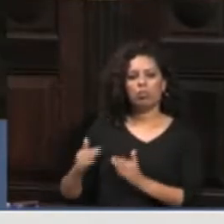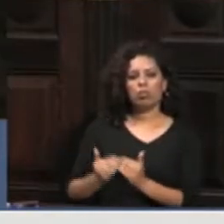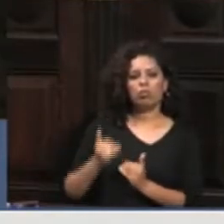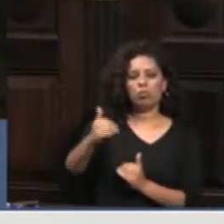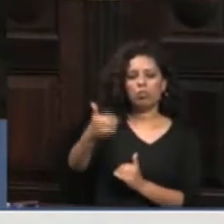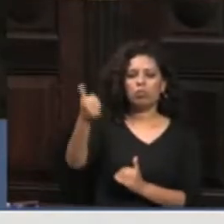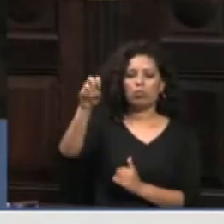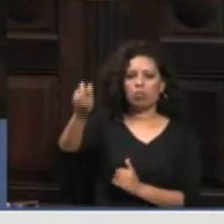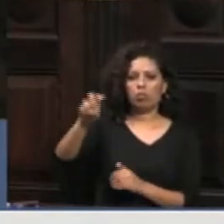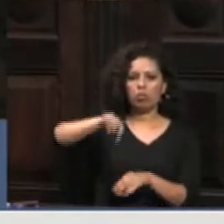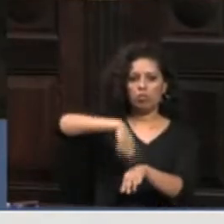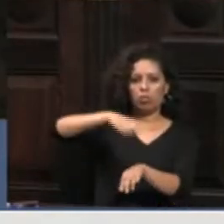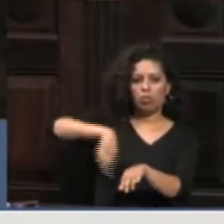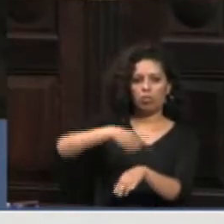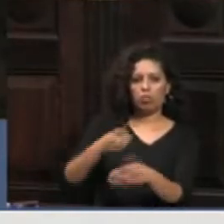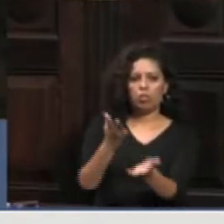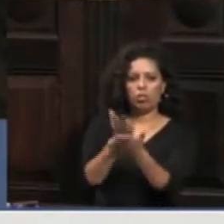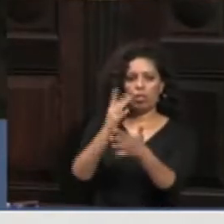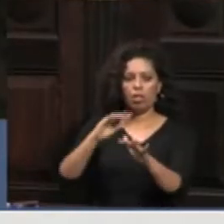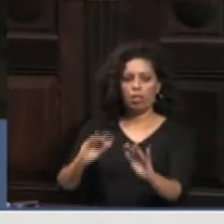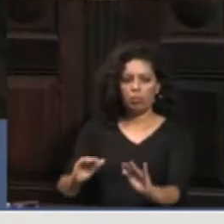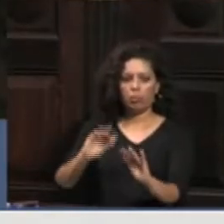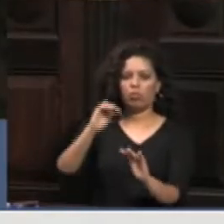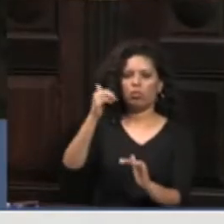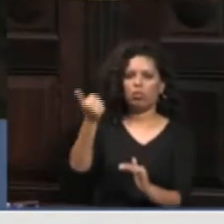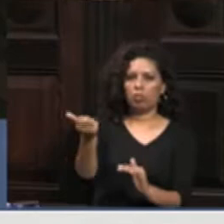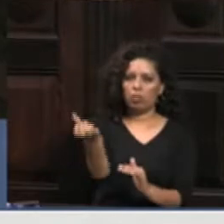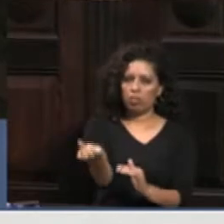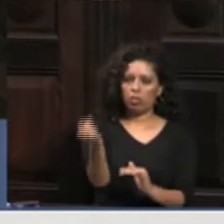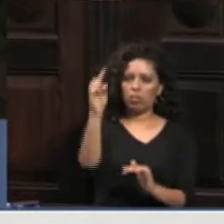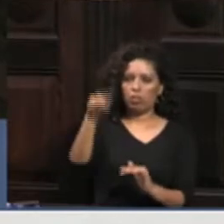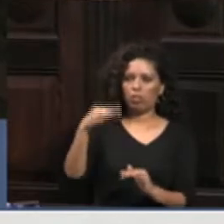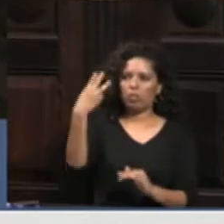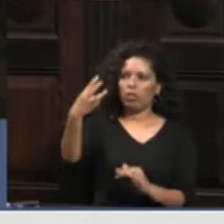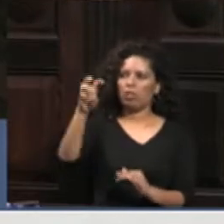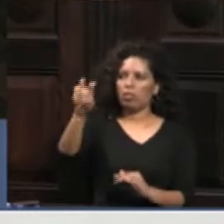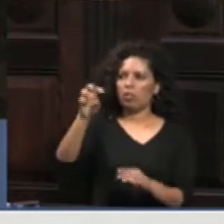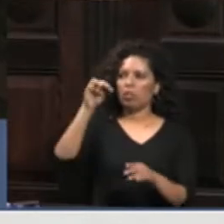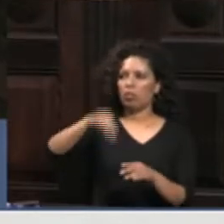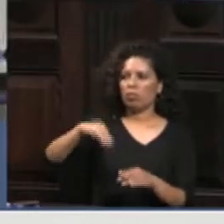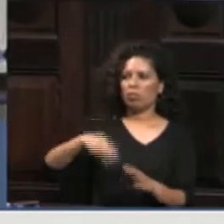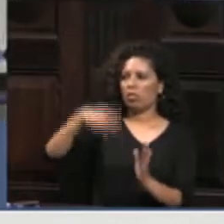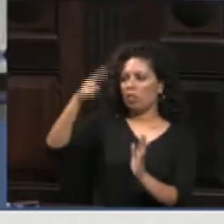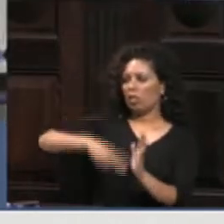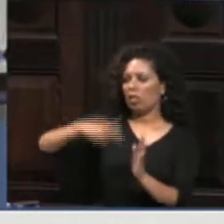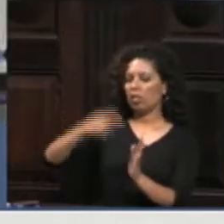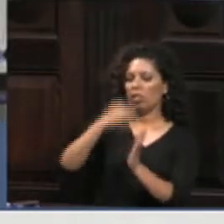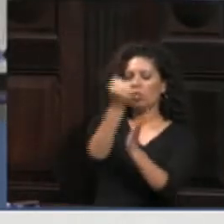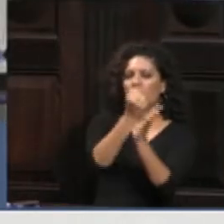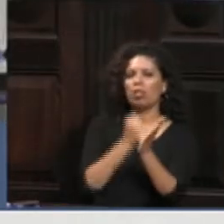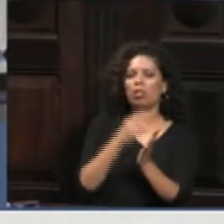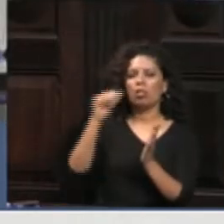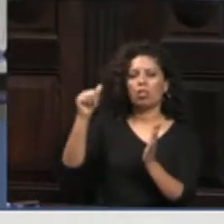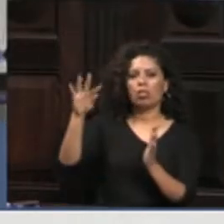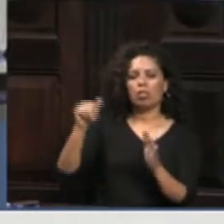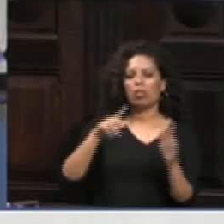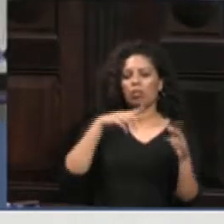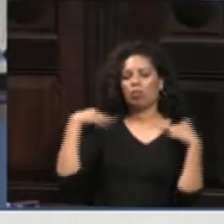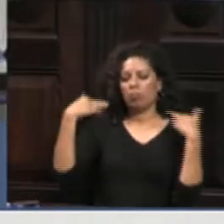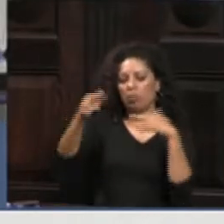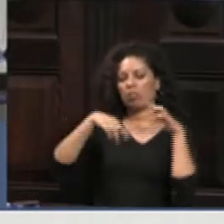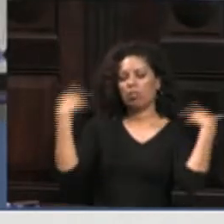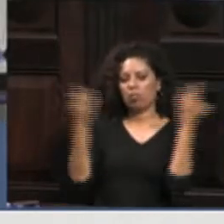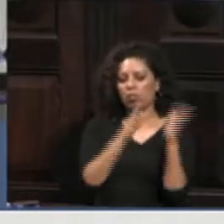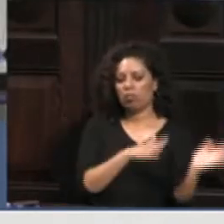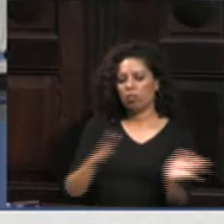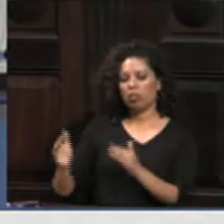iniciada às 15 horas, encerrou-se às 16 horas e 35 minutos. Lida e aprovada a ata, passa-se à ordem do